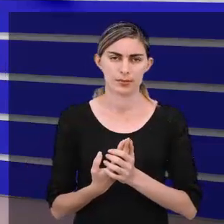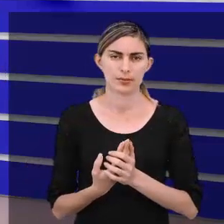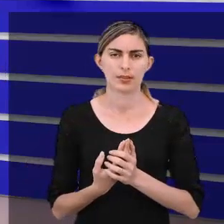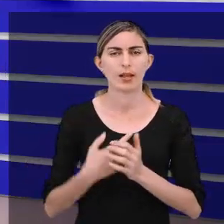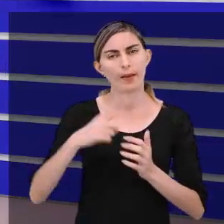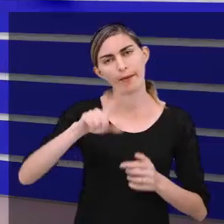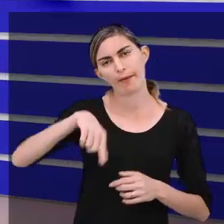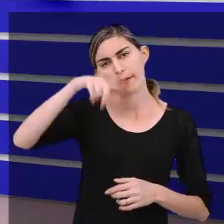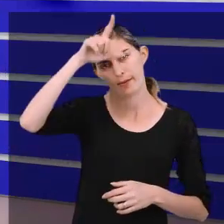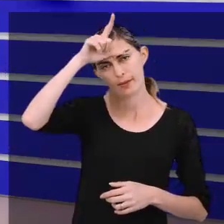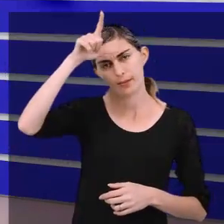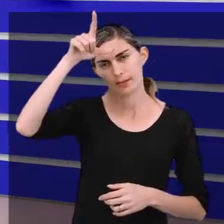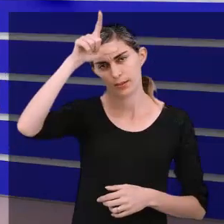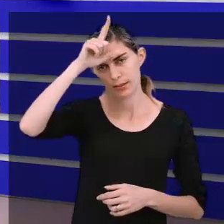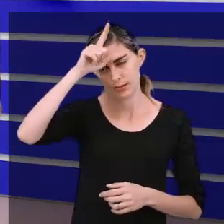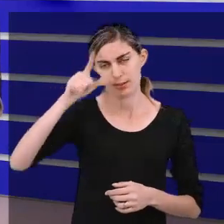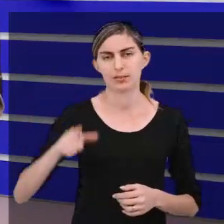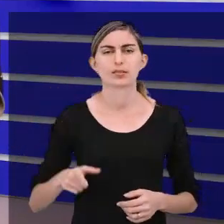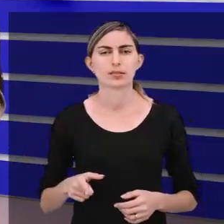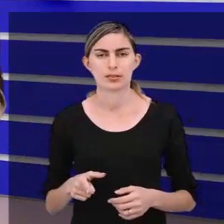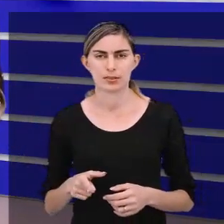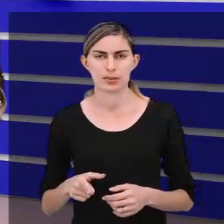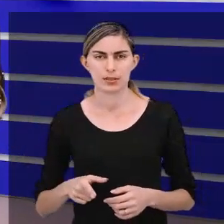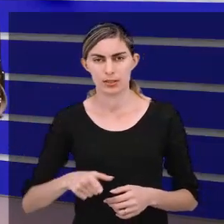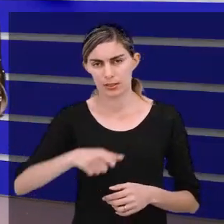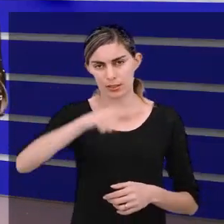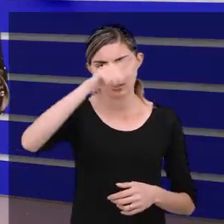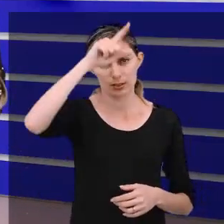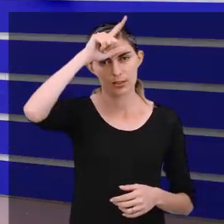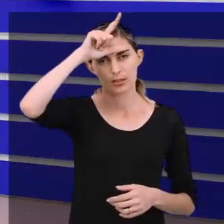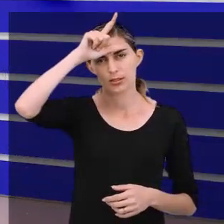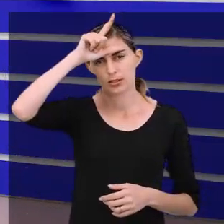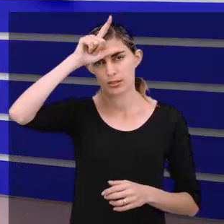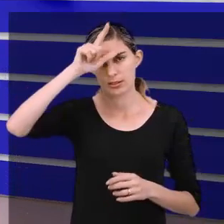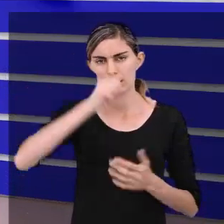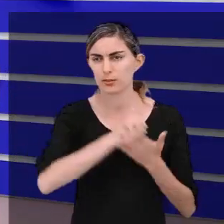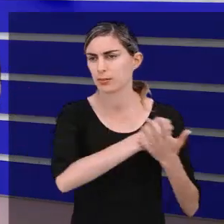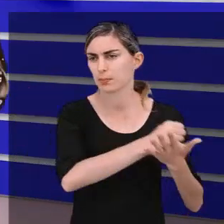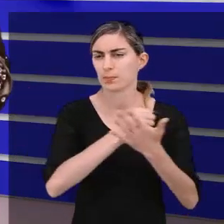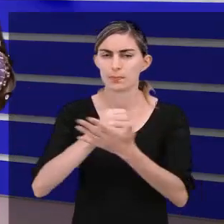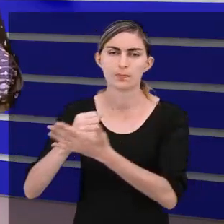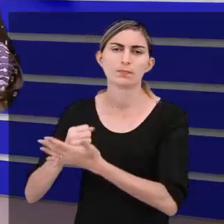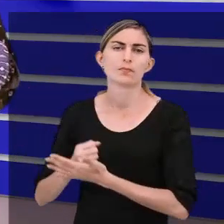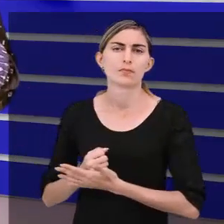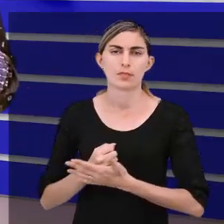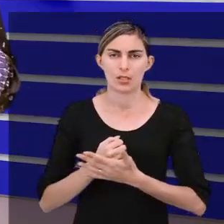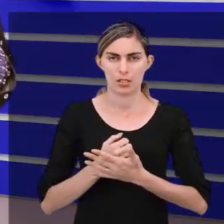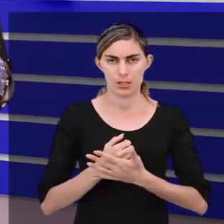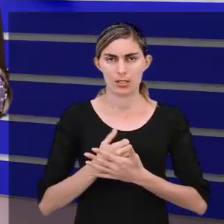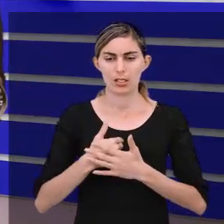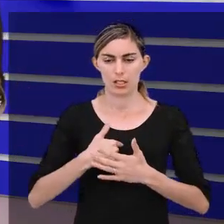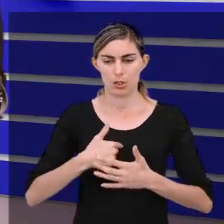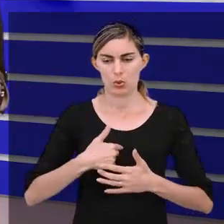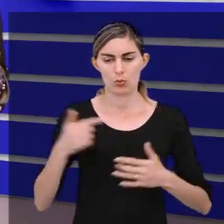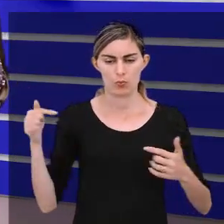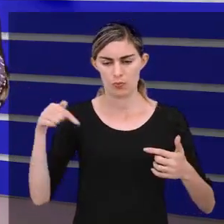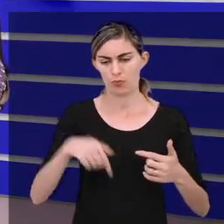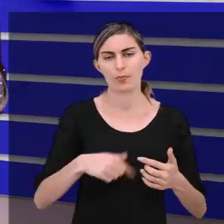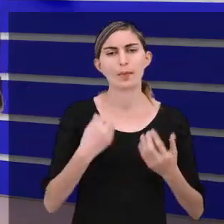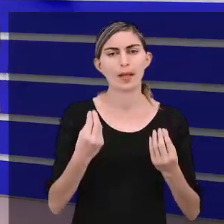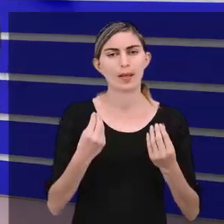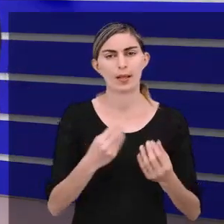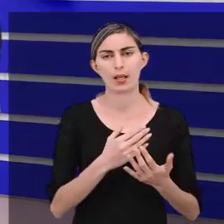uma liderança que ele fala, é uma liderança servidora, uma liderança que está ali para servir, que está ali